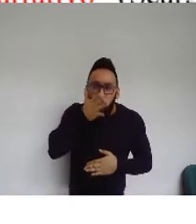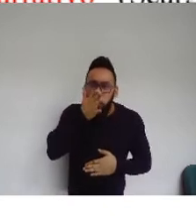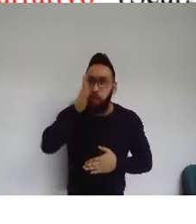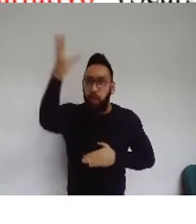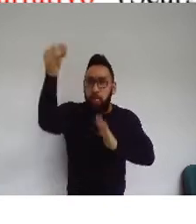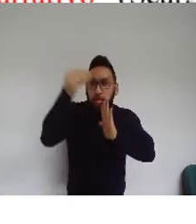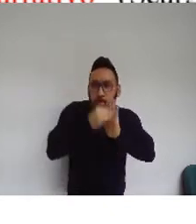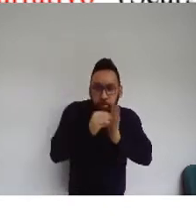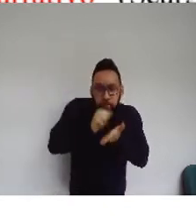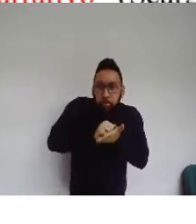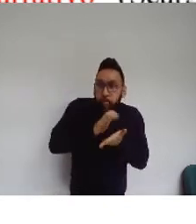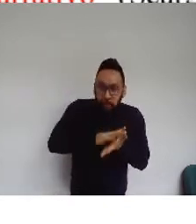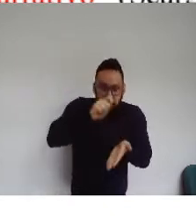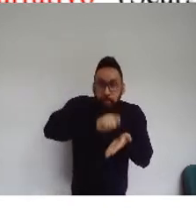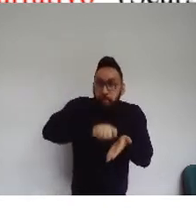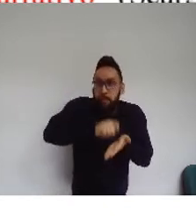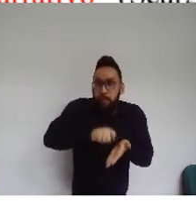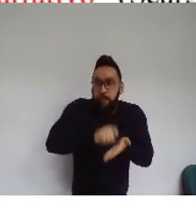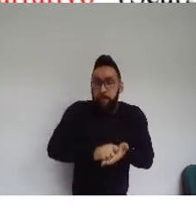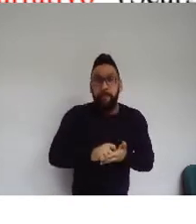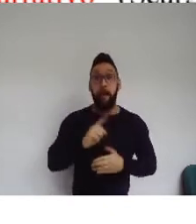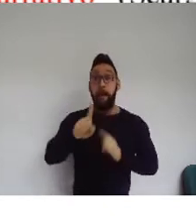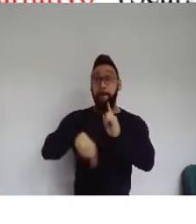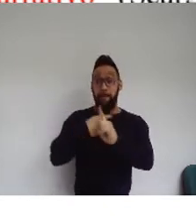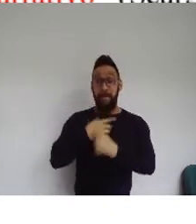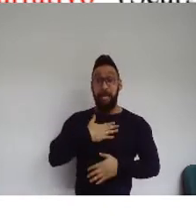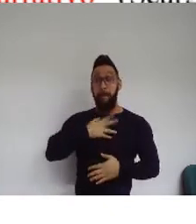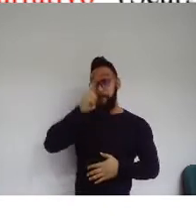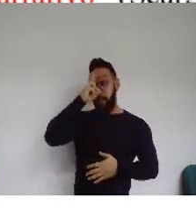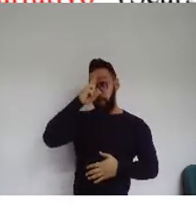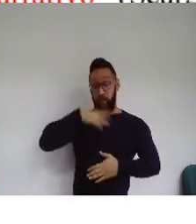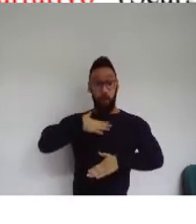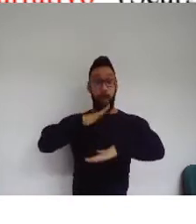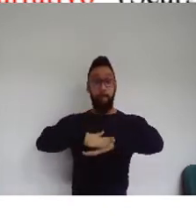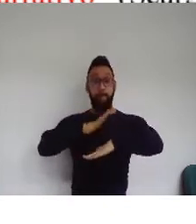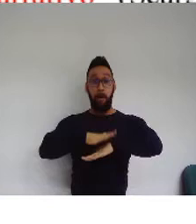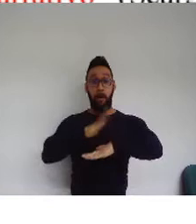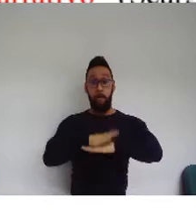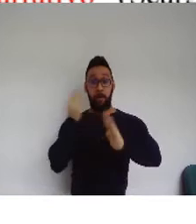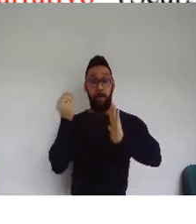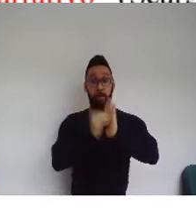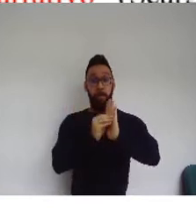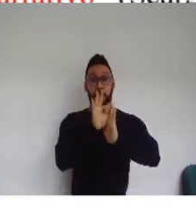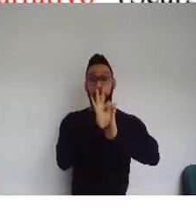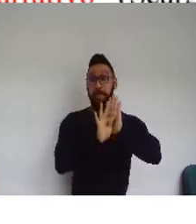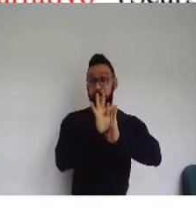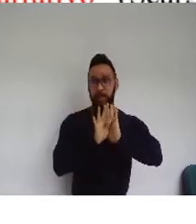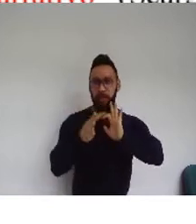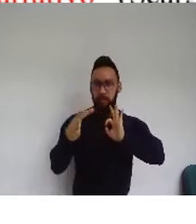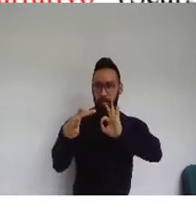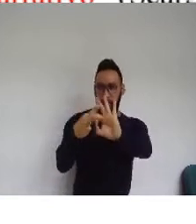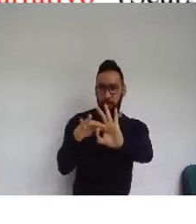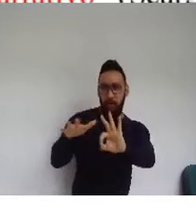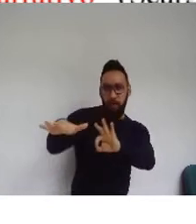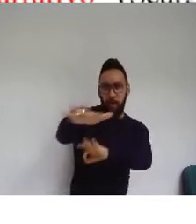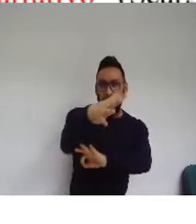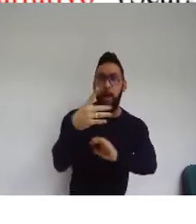é, no caso, a minha história, que possibilitam que eu recupere etnograficamente, é por isso que ele chama